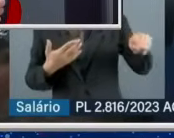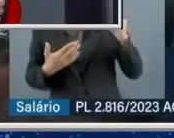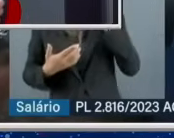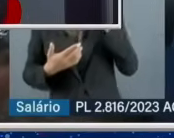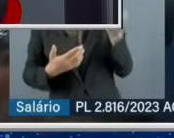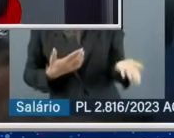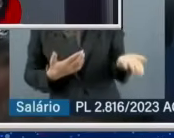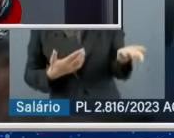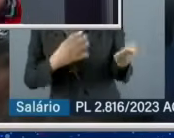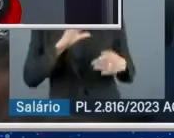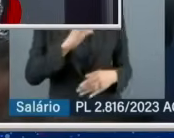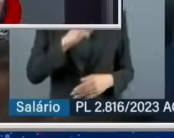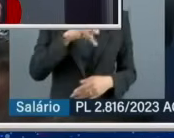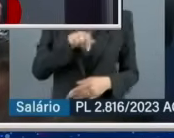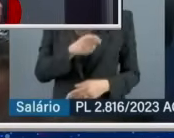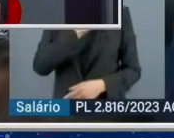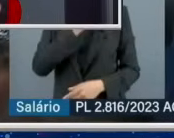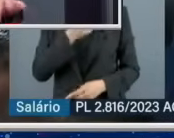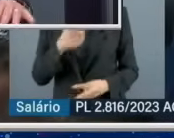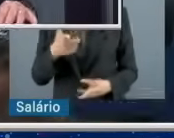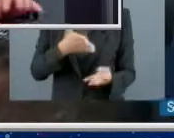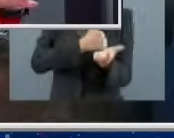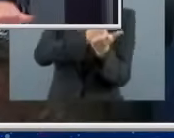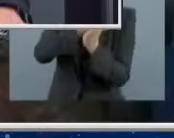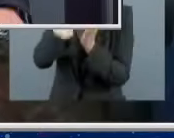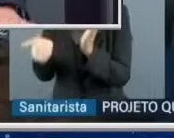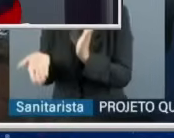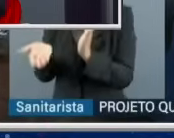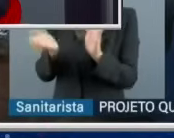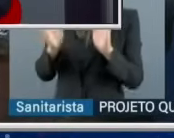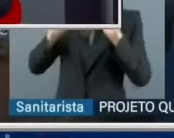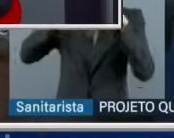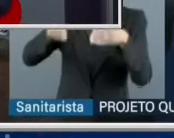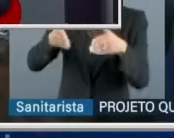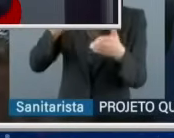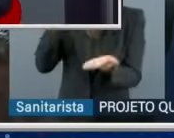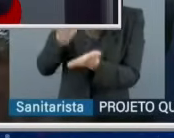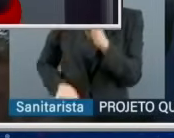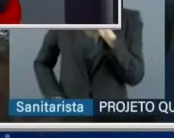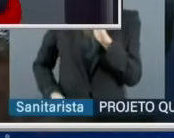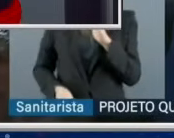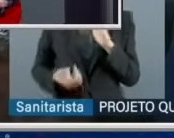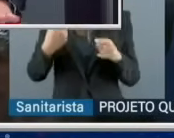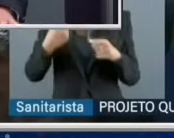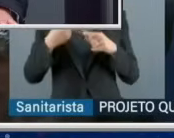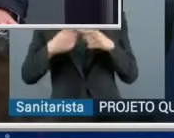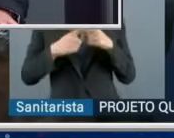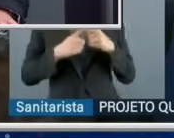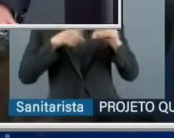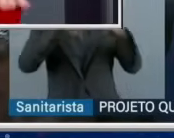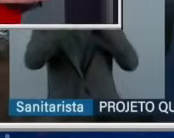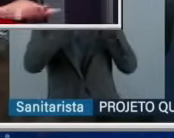delação ela está na fase de corroboração de provas. Então, se você já tem as provas com a narrativa, a delação,